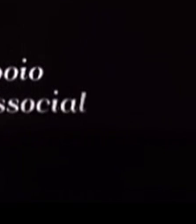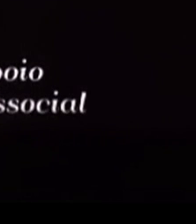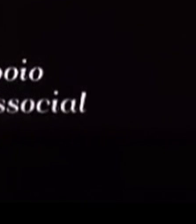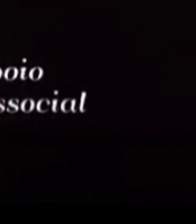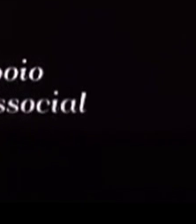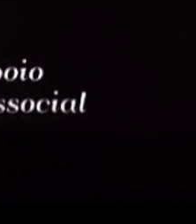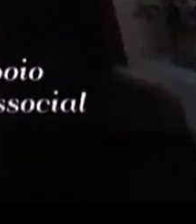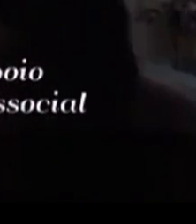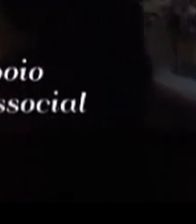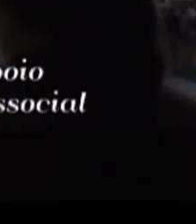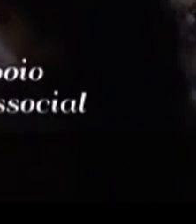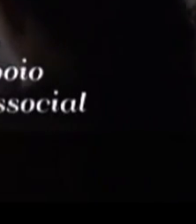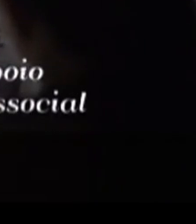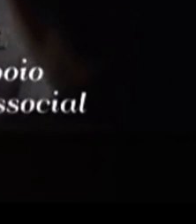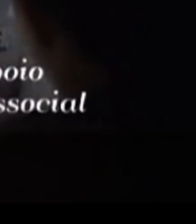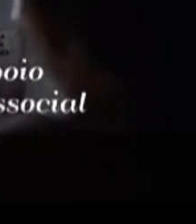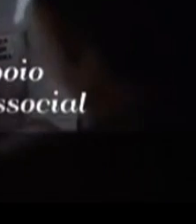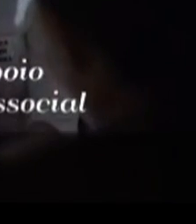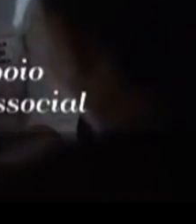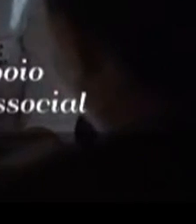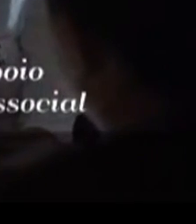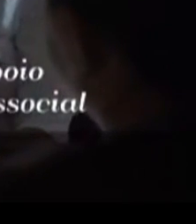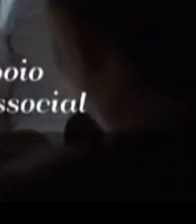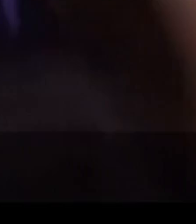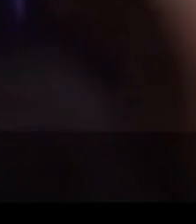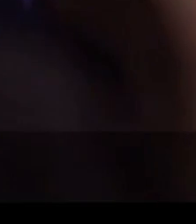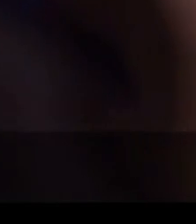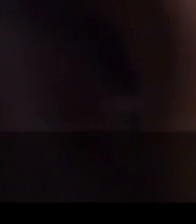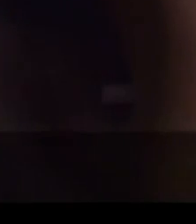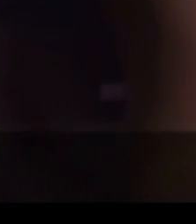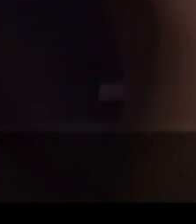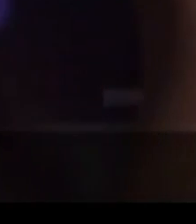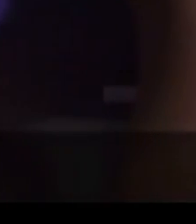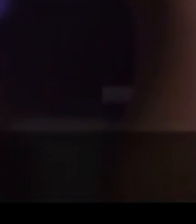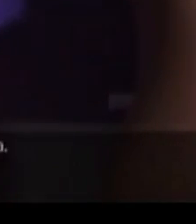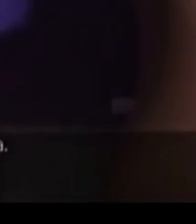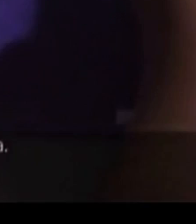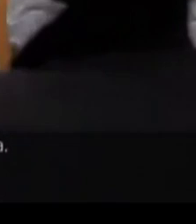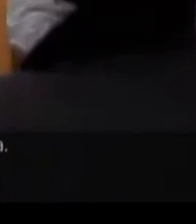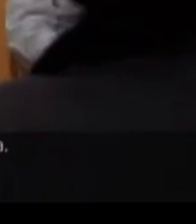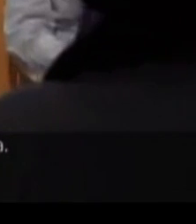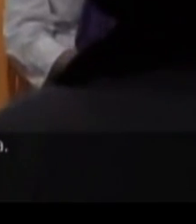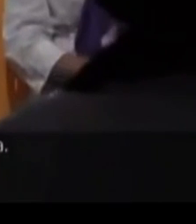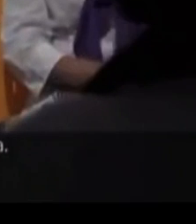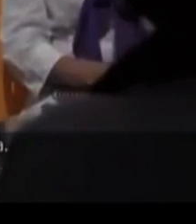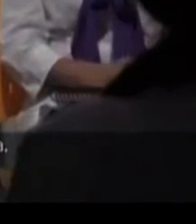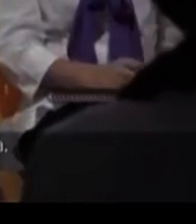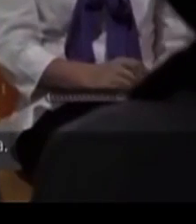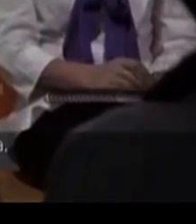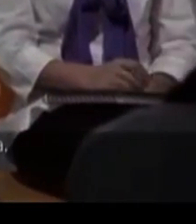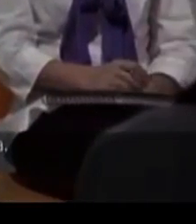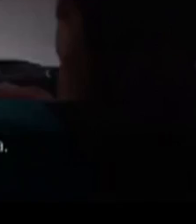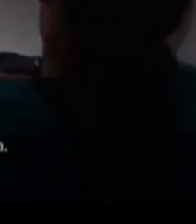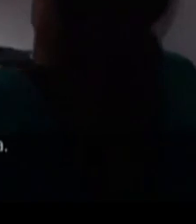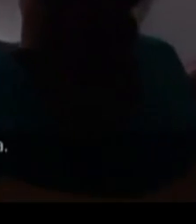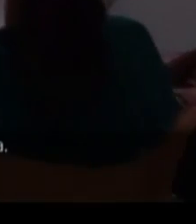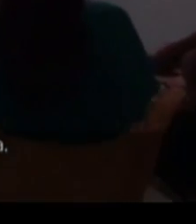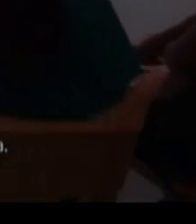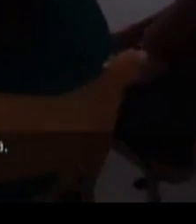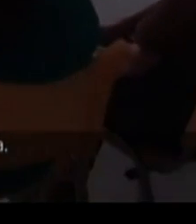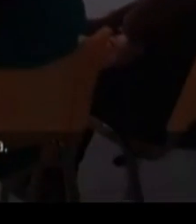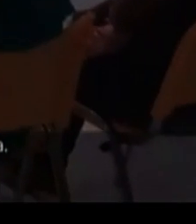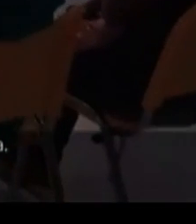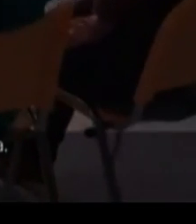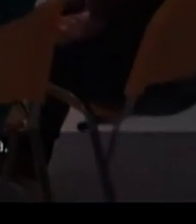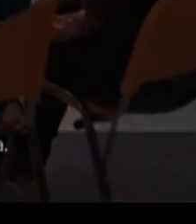em todas as etapas do atendimento e auxilia a superar o impacto da violência sofrida e a resgatar a autoestima, a autonomia e